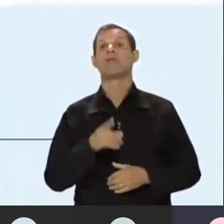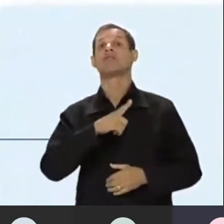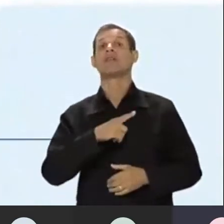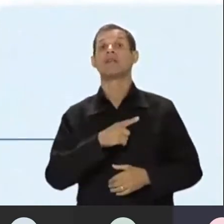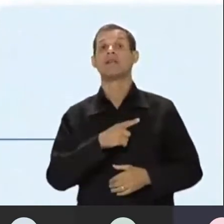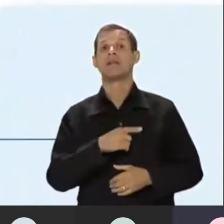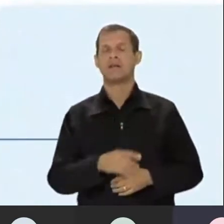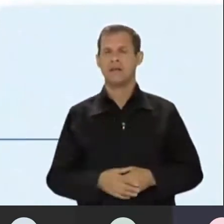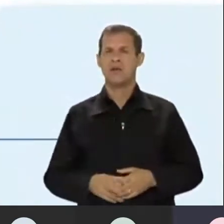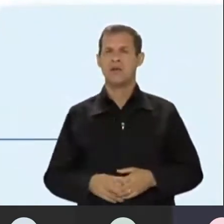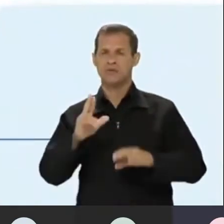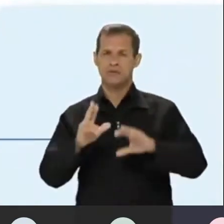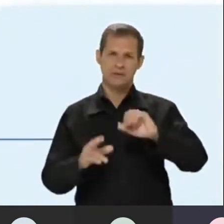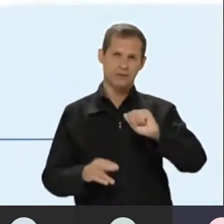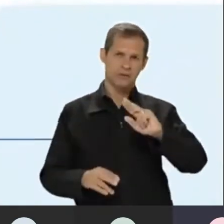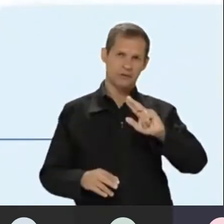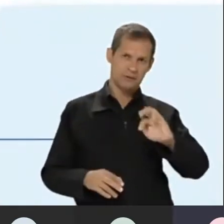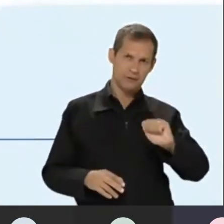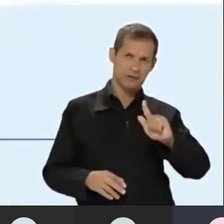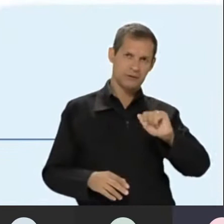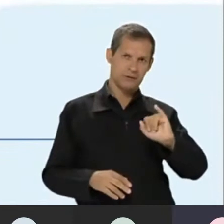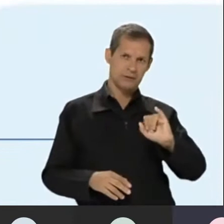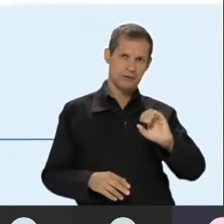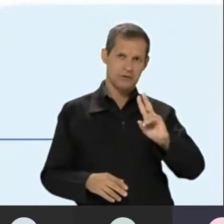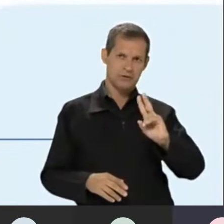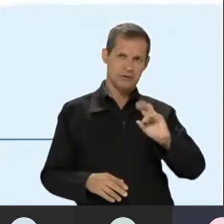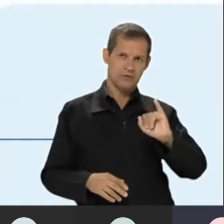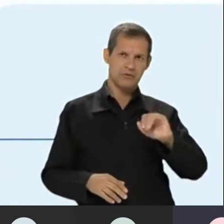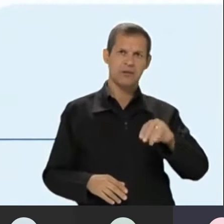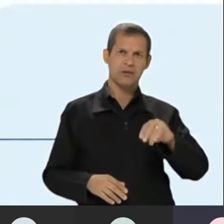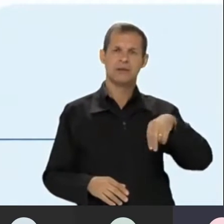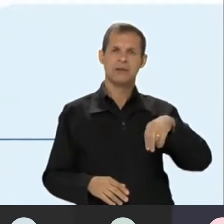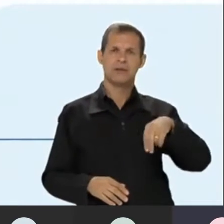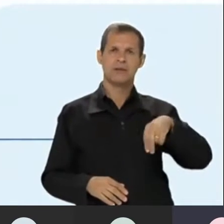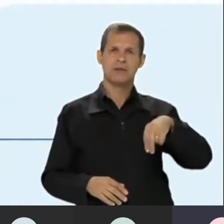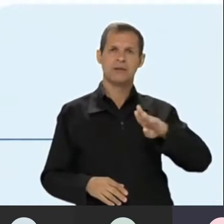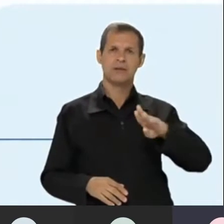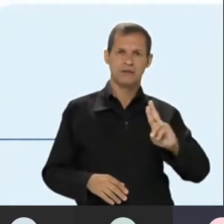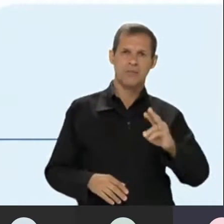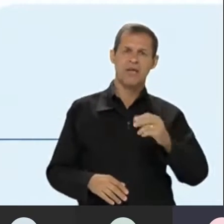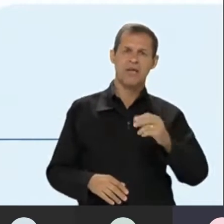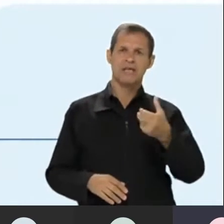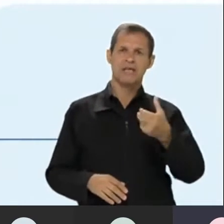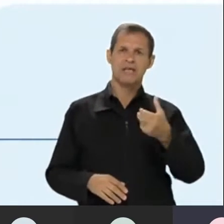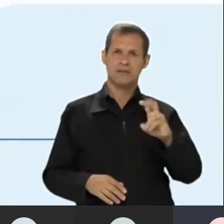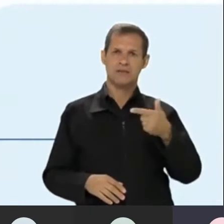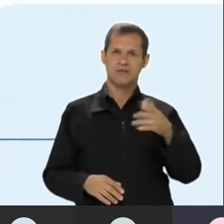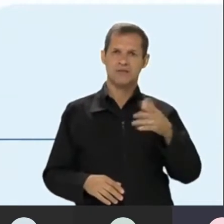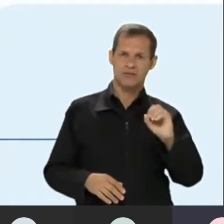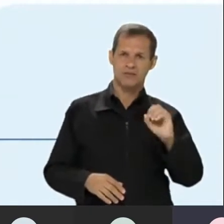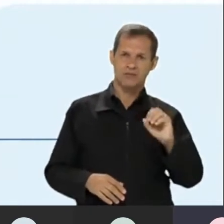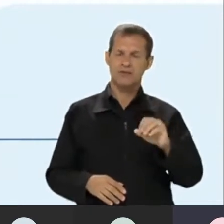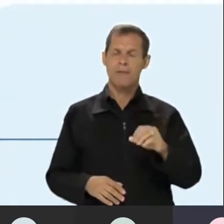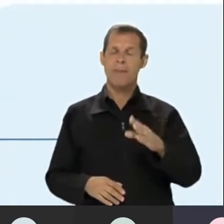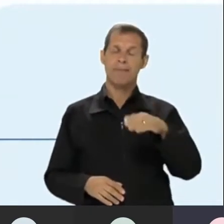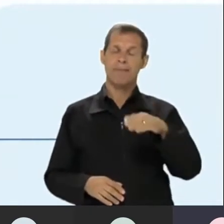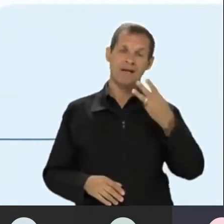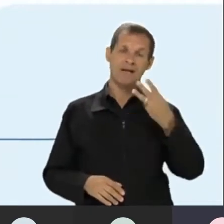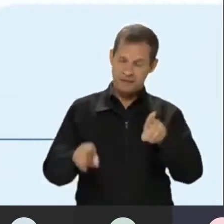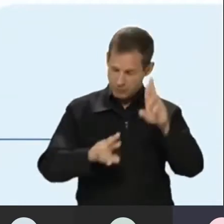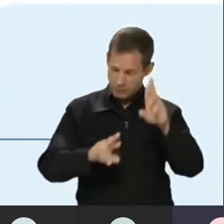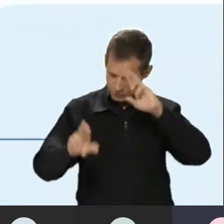E você deve se basear na carta de Givone e na NBR 15220, parte 3, escolhendo as zonas